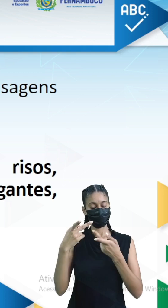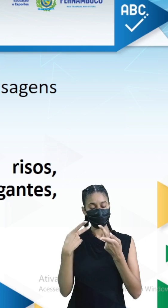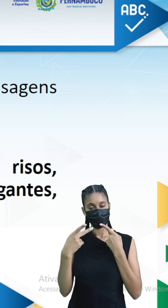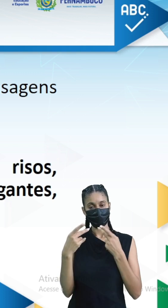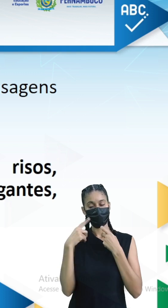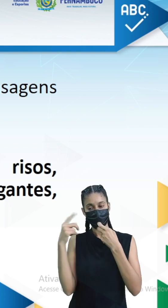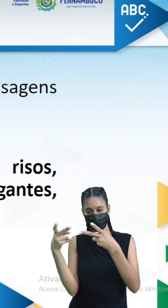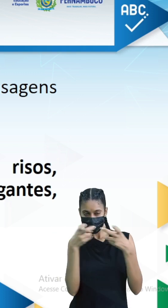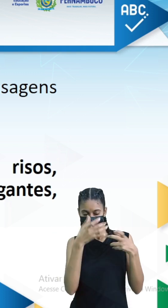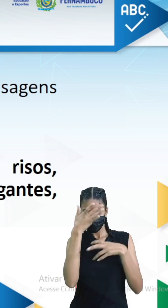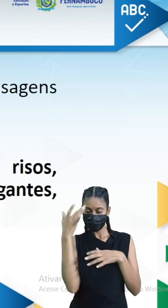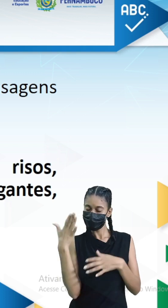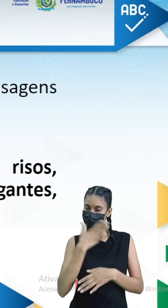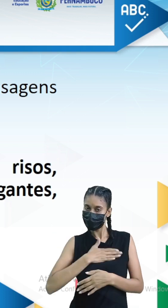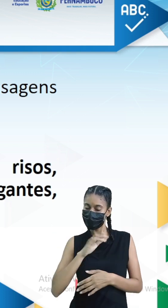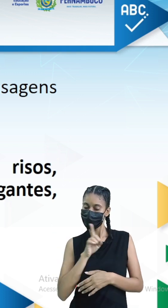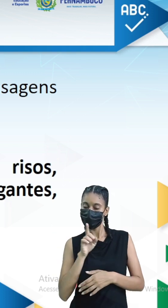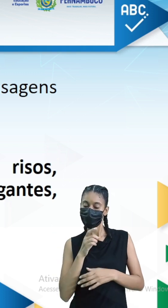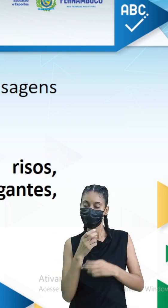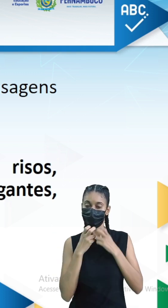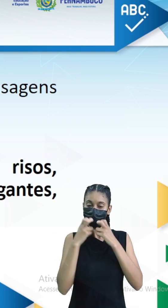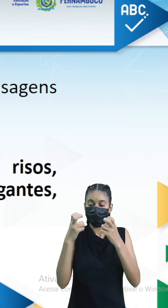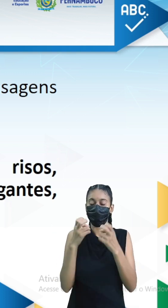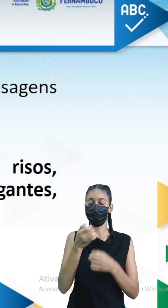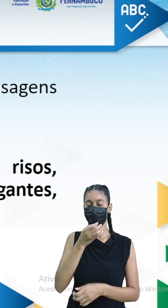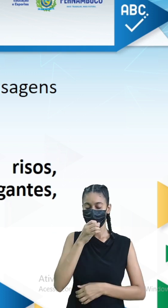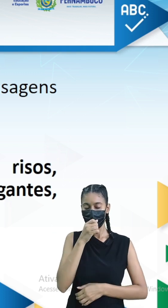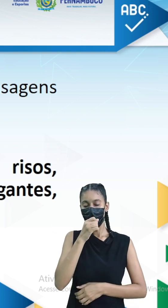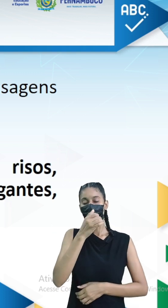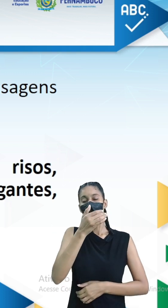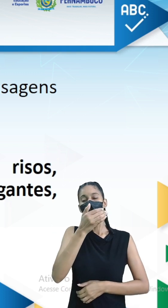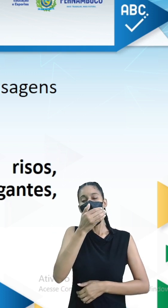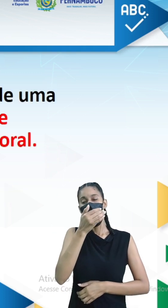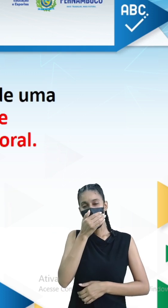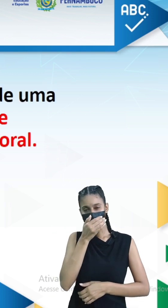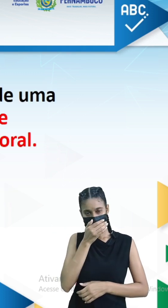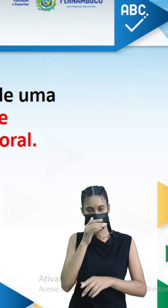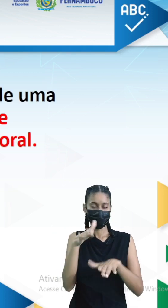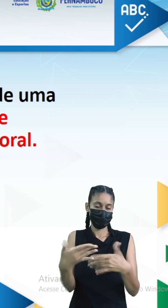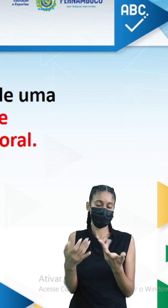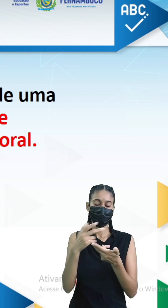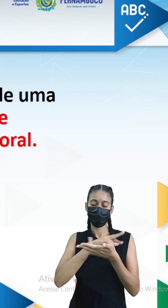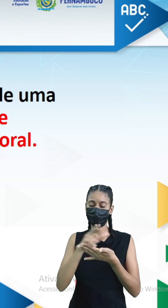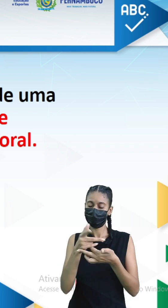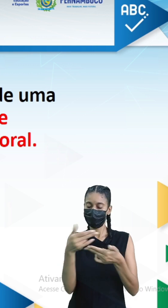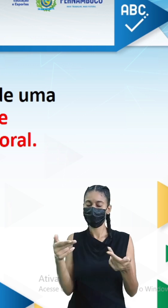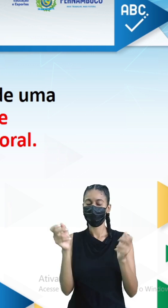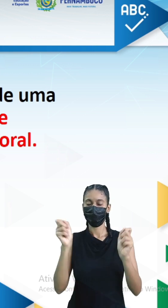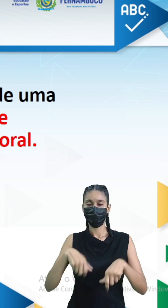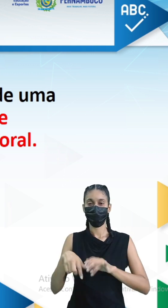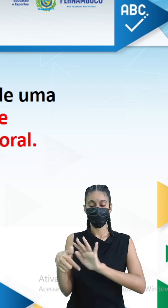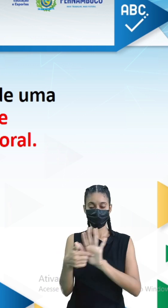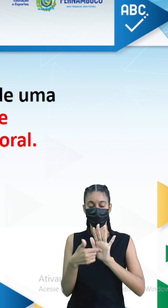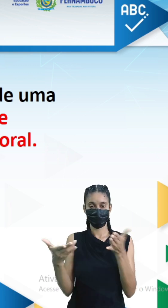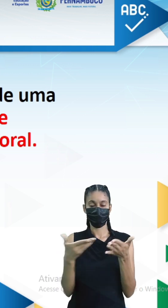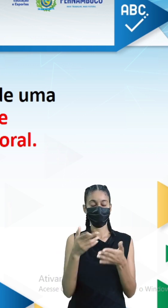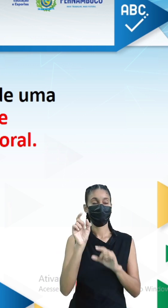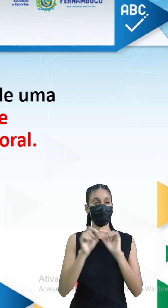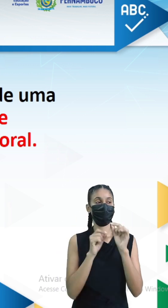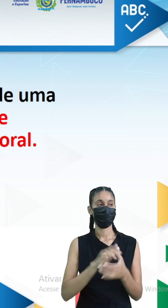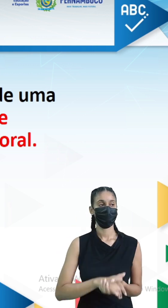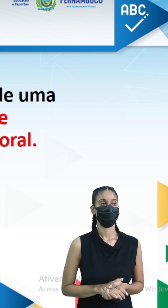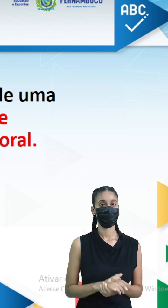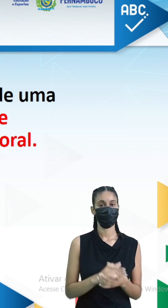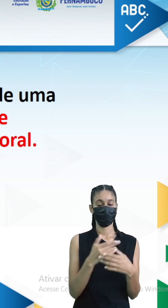ou não, através de gritos, bocejos, etc. Certo? Então vamos ver aqui. Na tela ainda nós temos que os